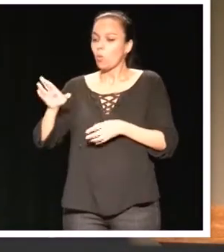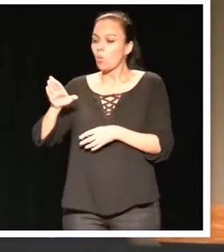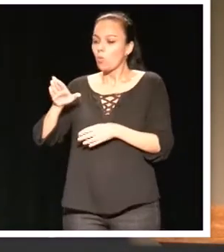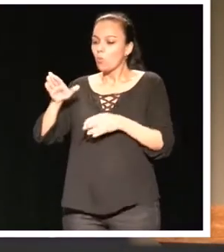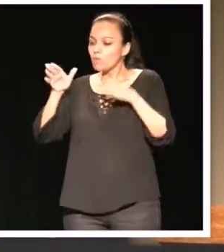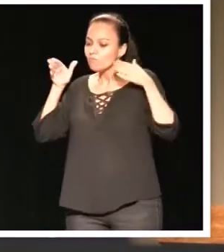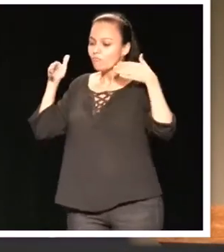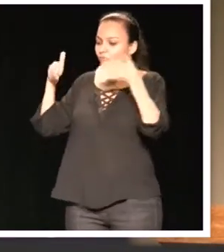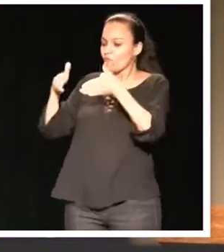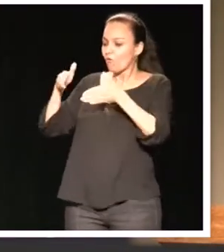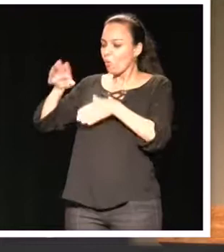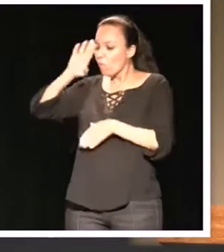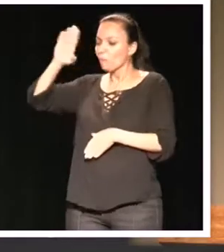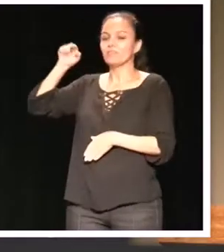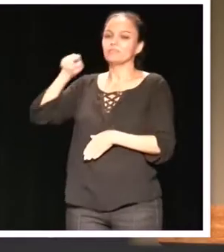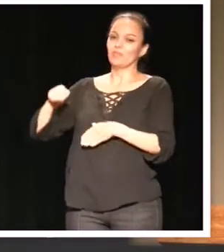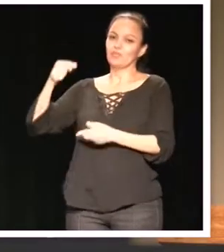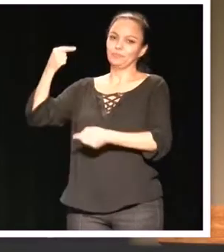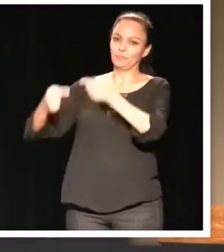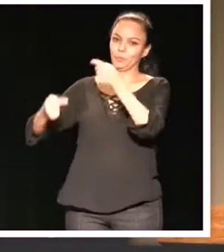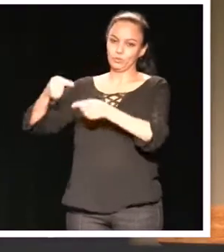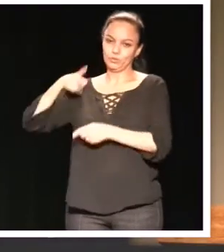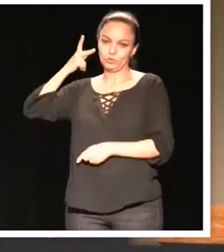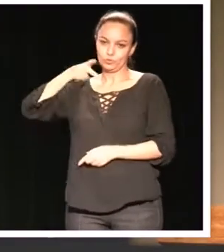são políticas.